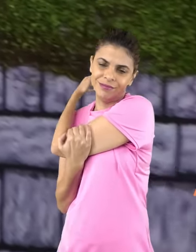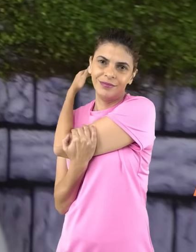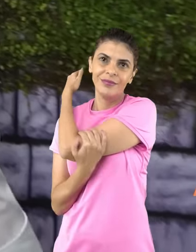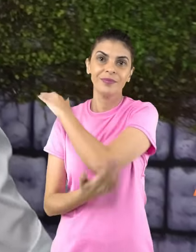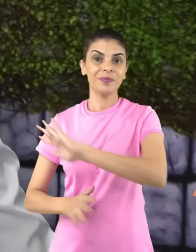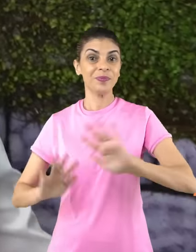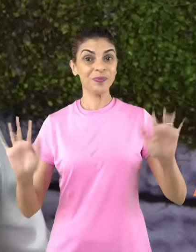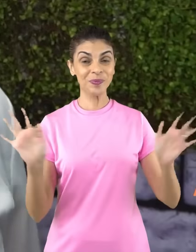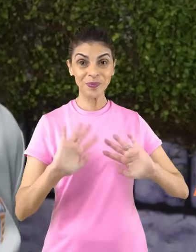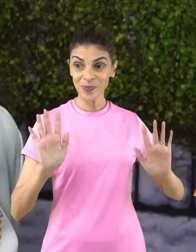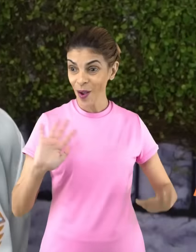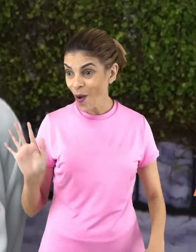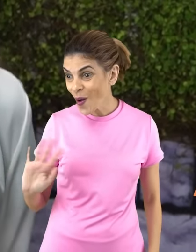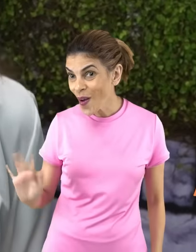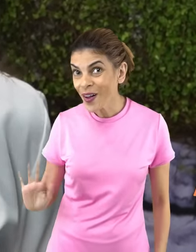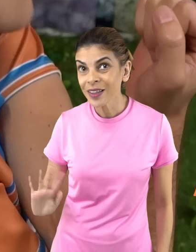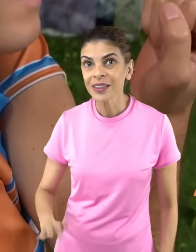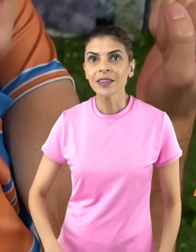Oi, Renan